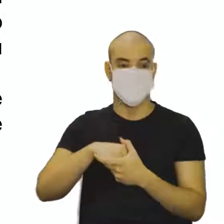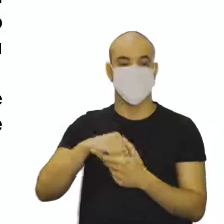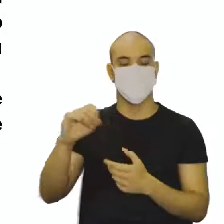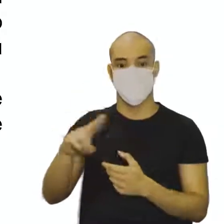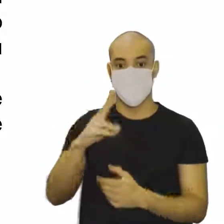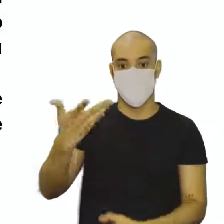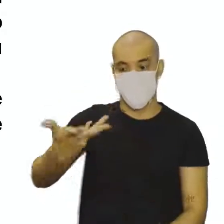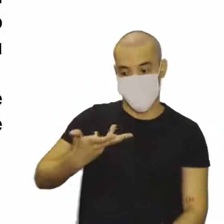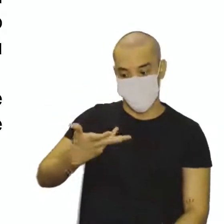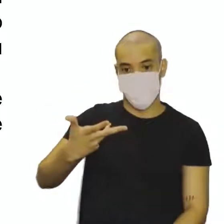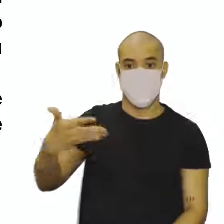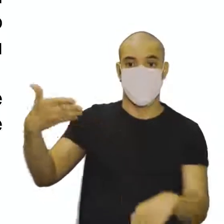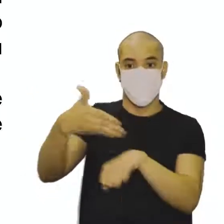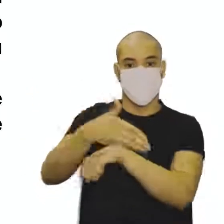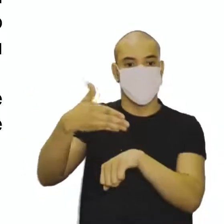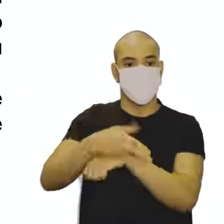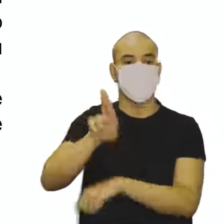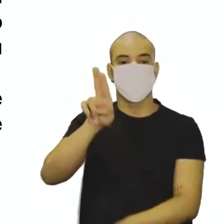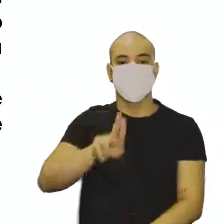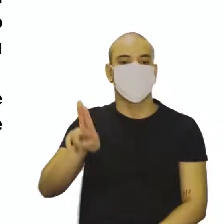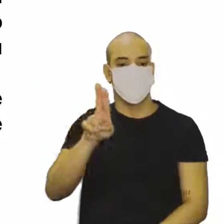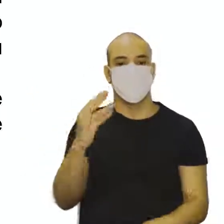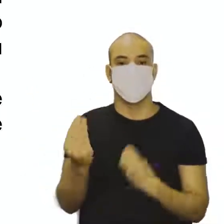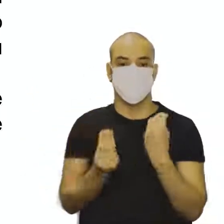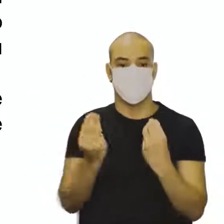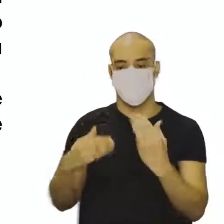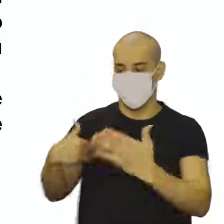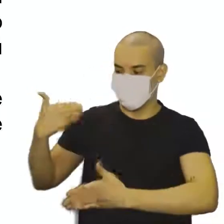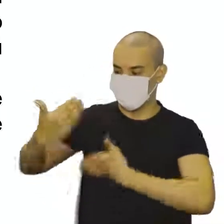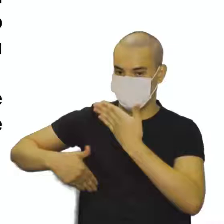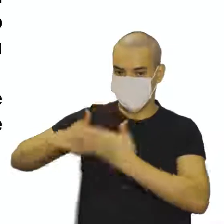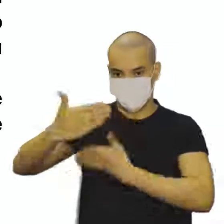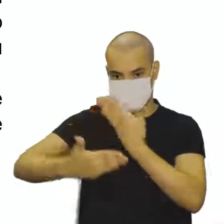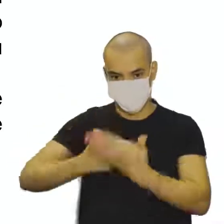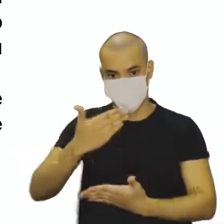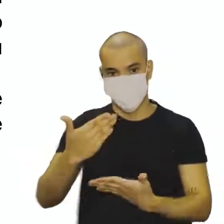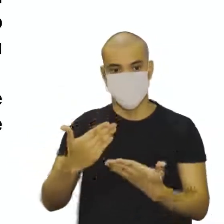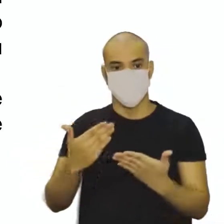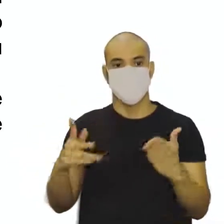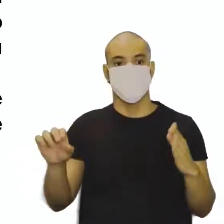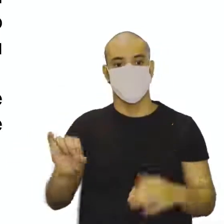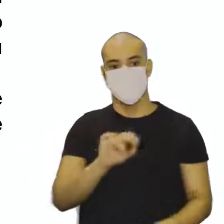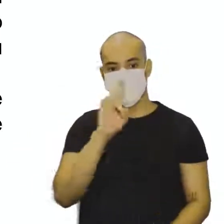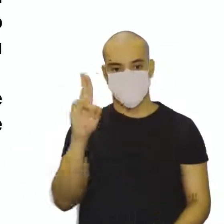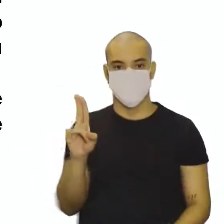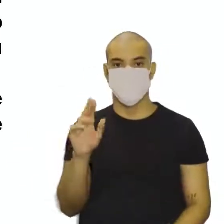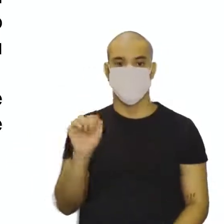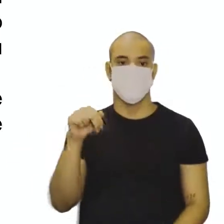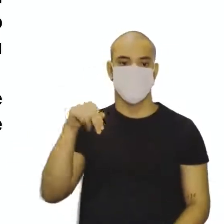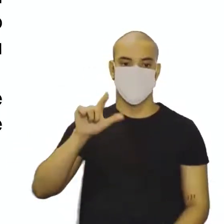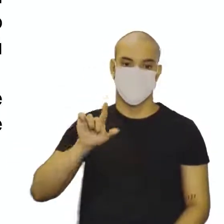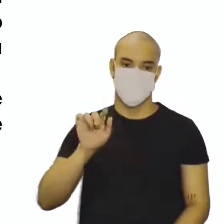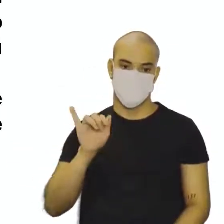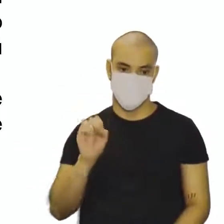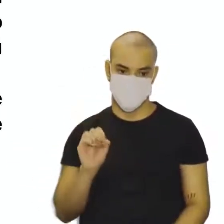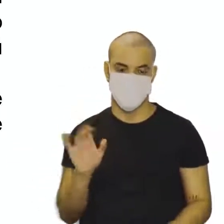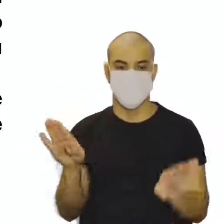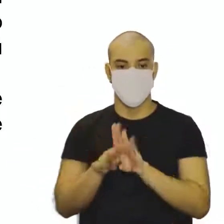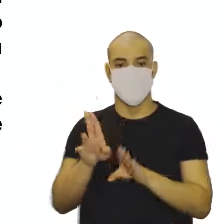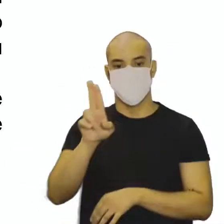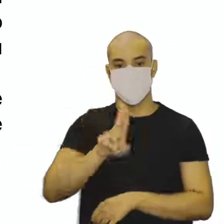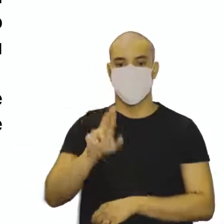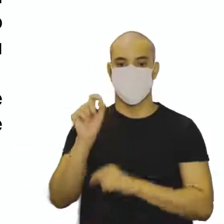enfatizar frequências, sendo utilizados em processamento de sinais ou circuitos analógicos, e também